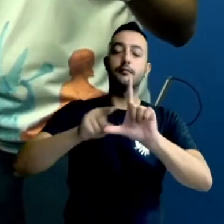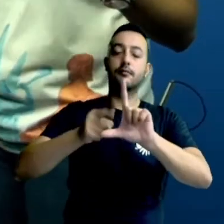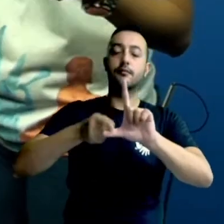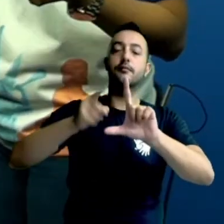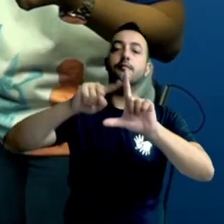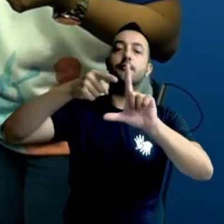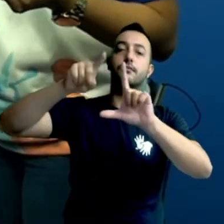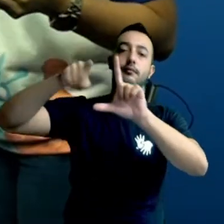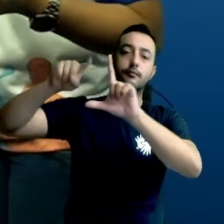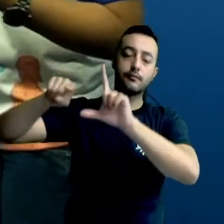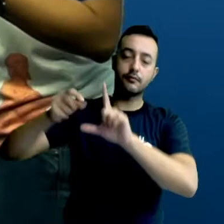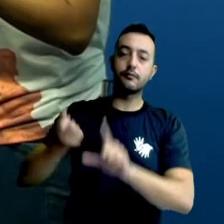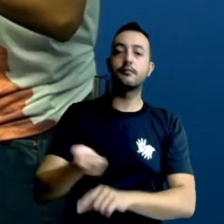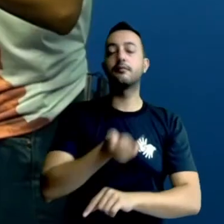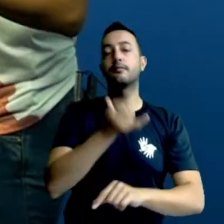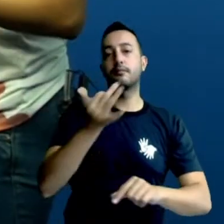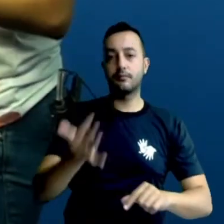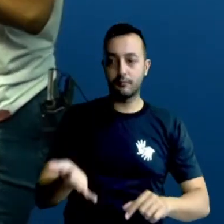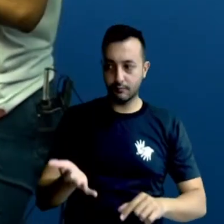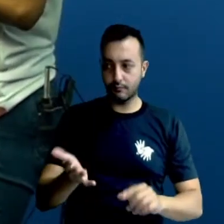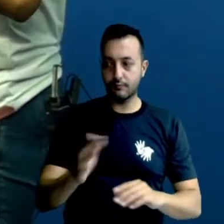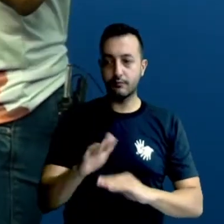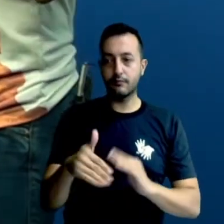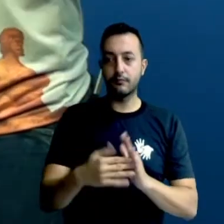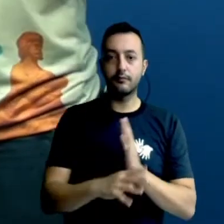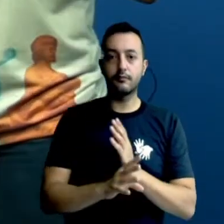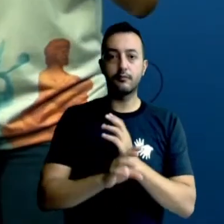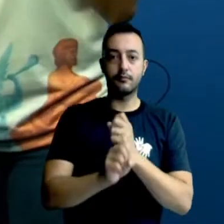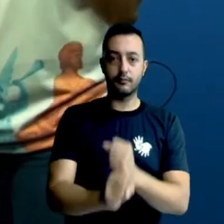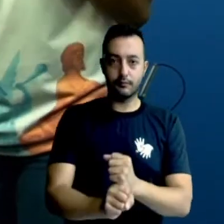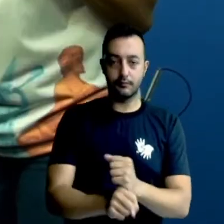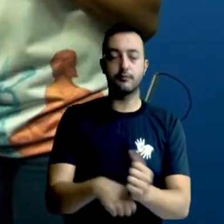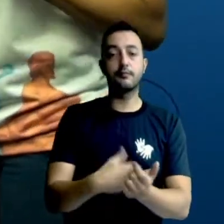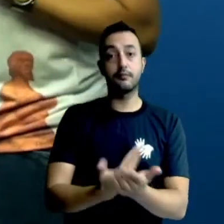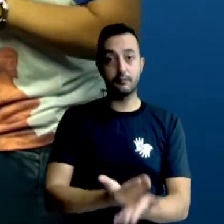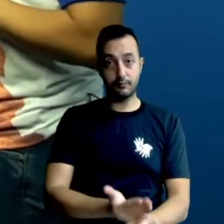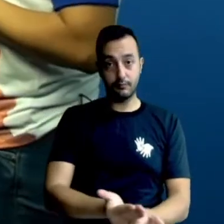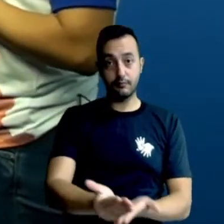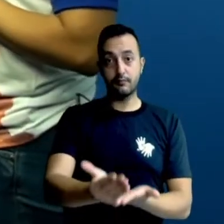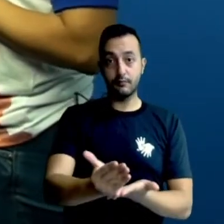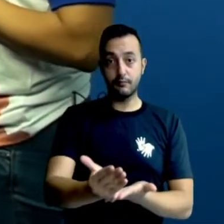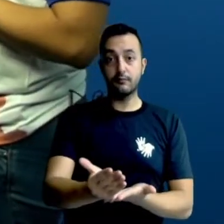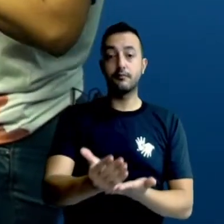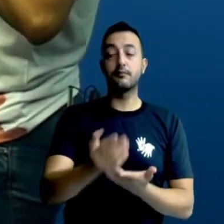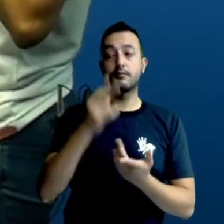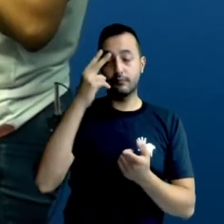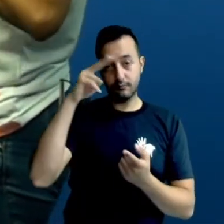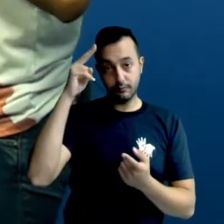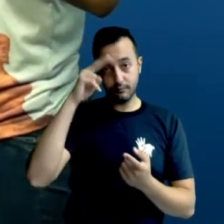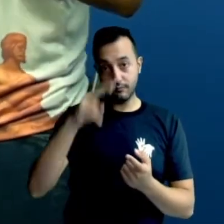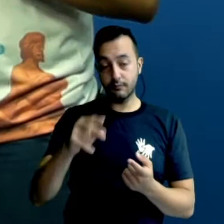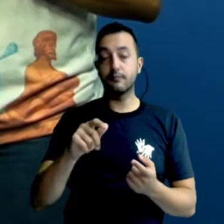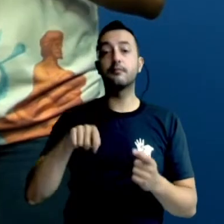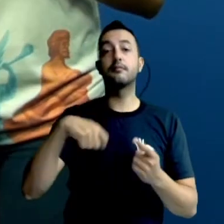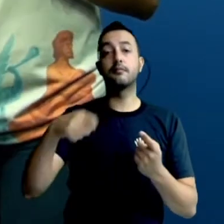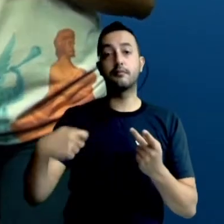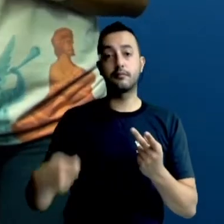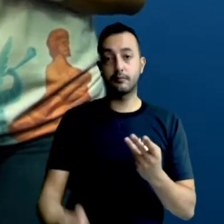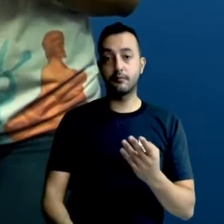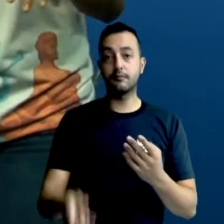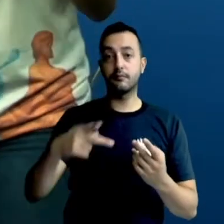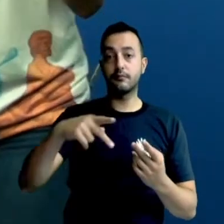quanto que vale juntando tudo? Então, para começar, a gente vai rever aqui a classificação